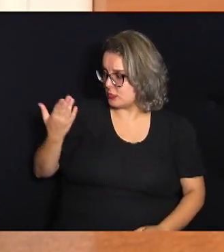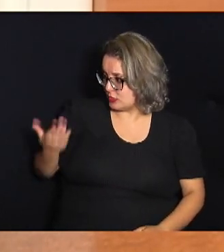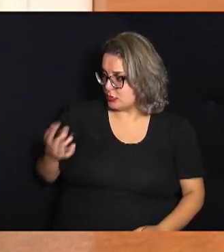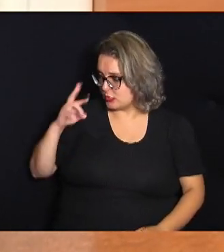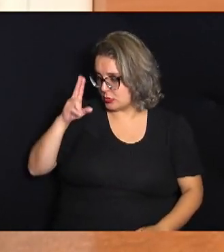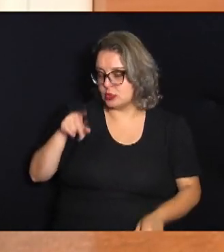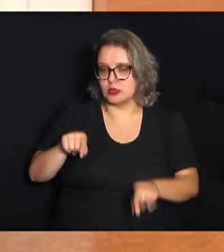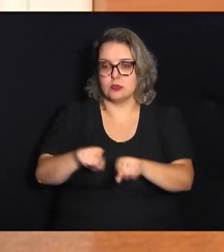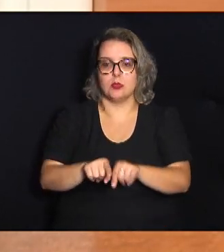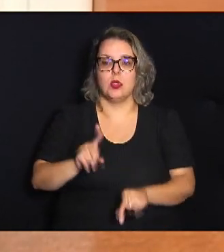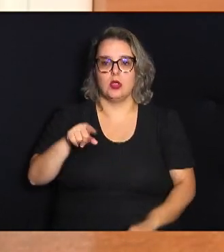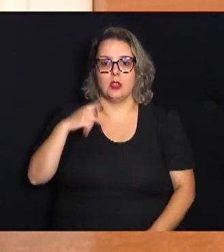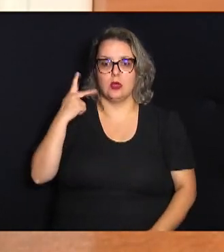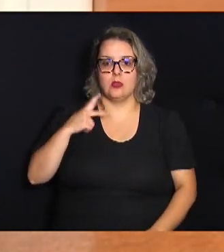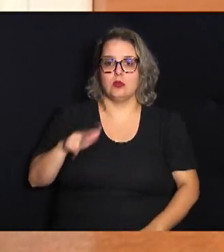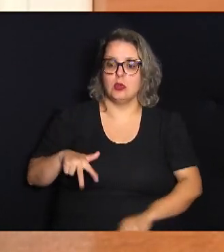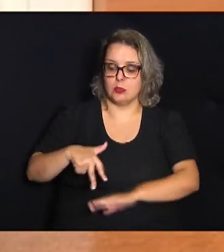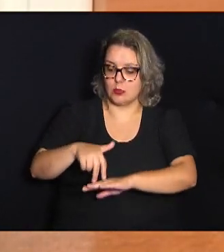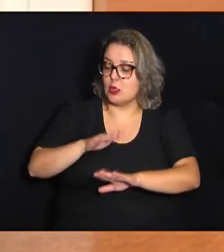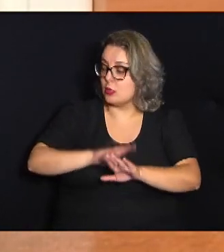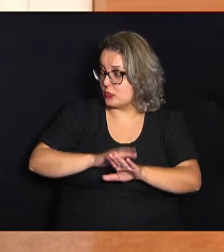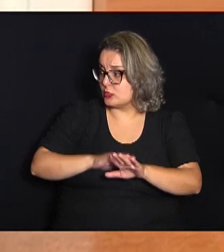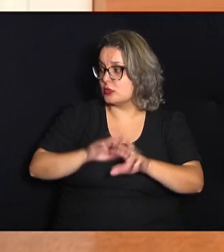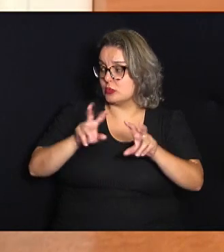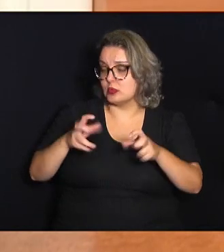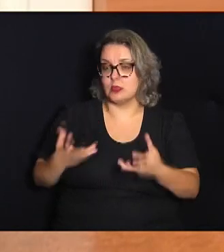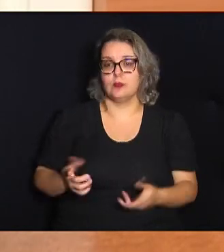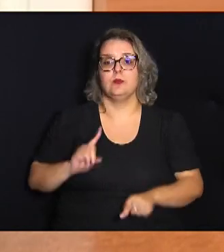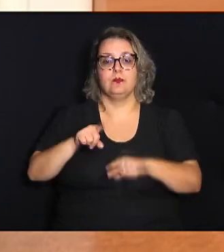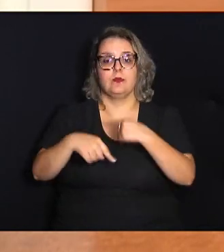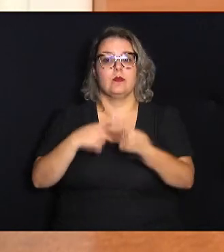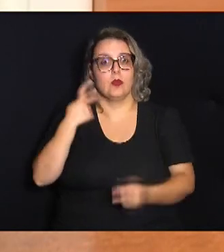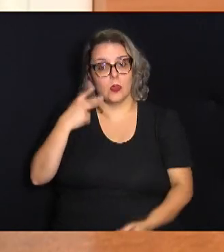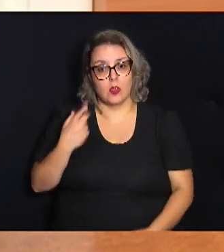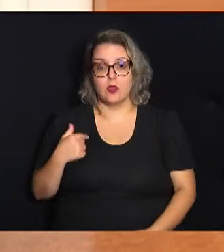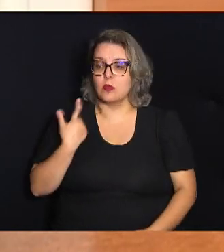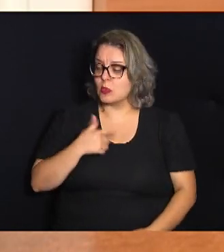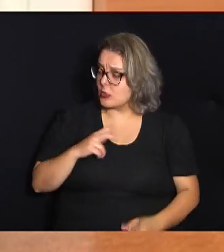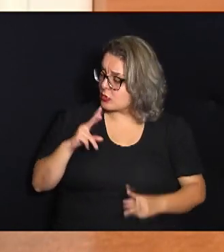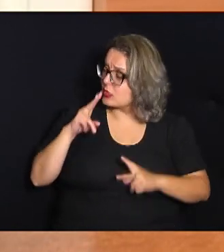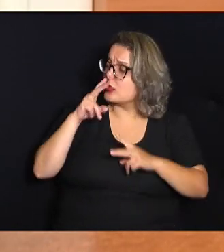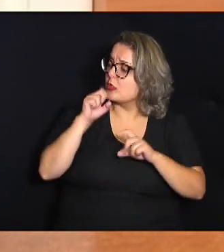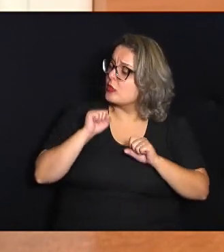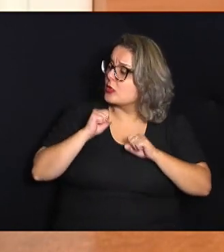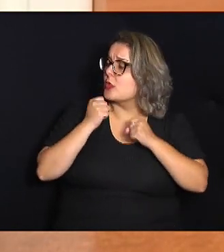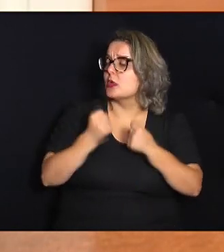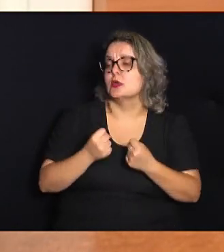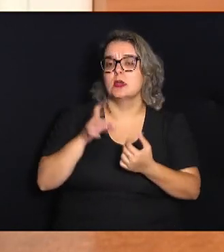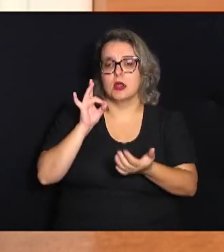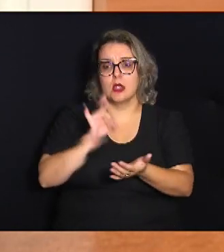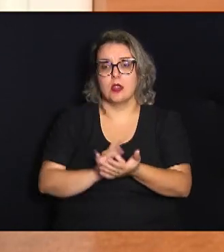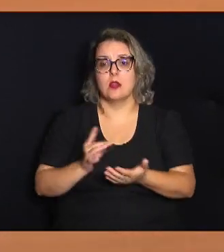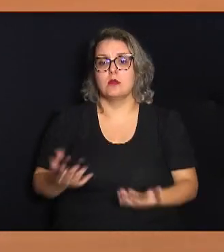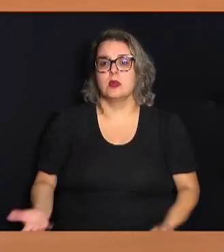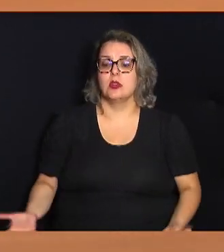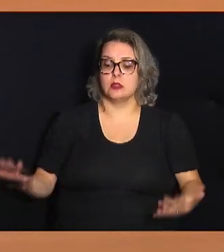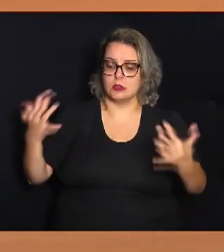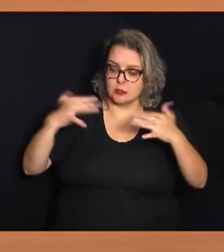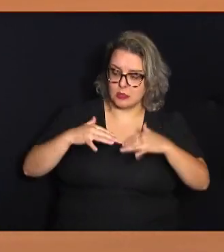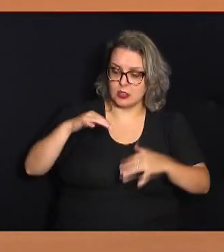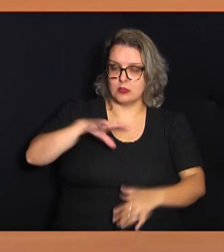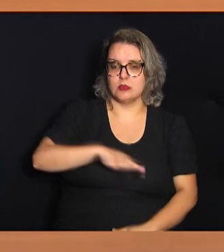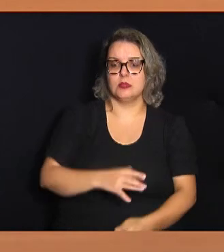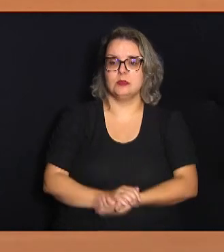também, que é um vereador aí que é atuante nessa questão, e os outros vereadores, para a gente fortalecer e realmente trazer para a nossa cidade essa questão.